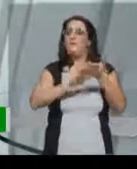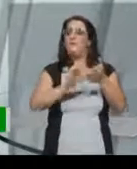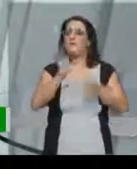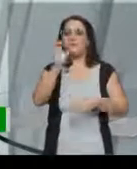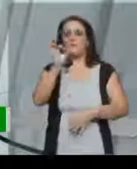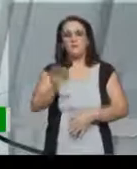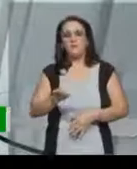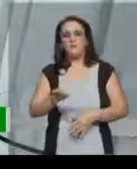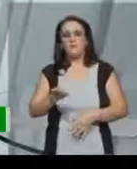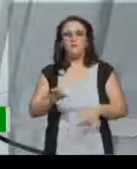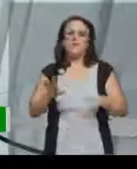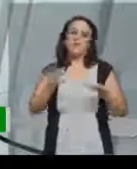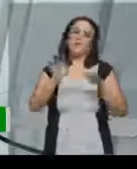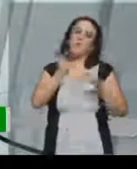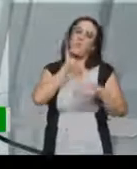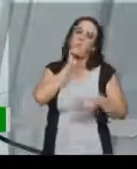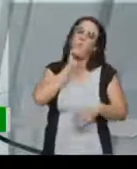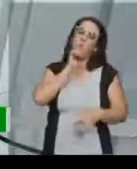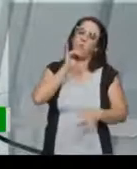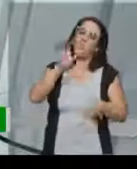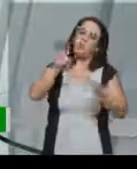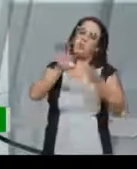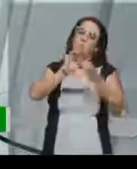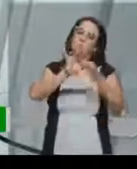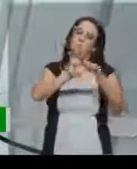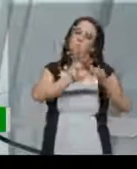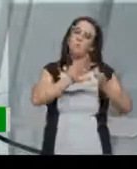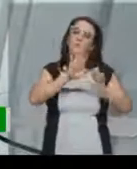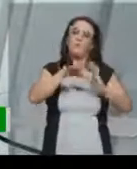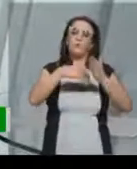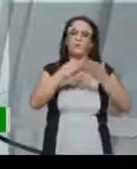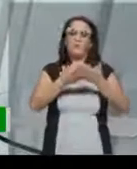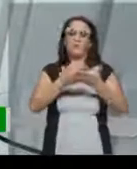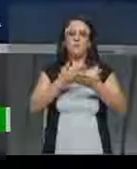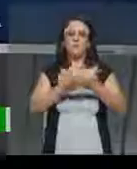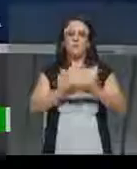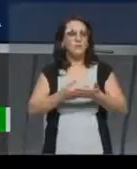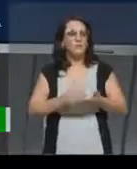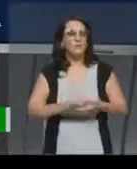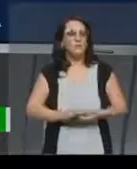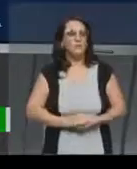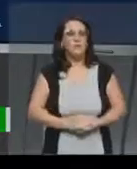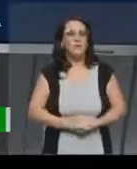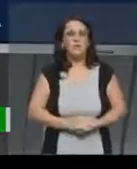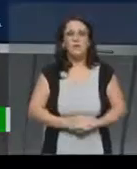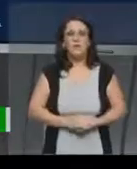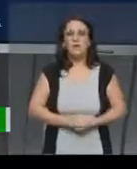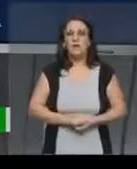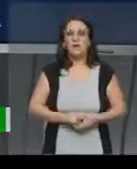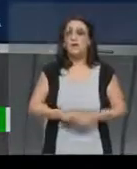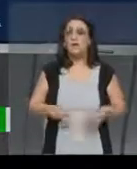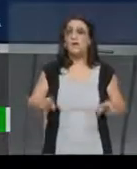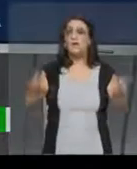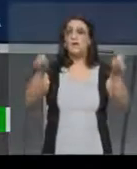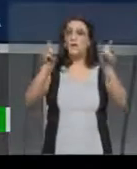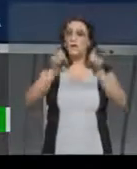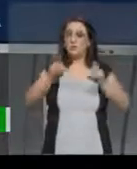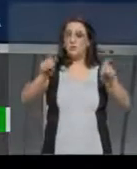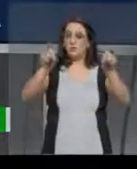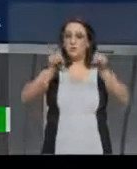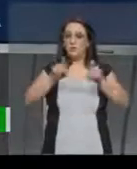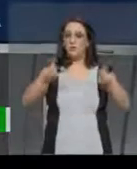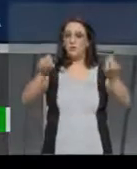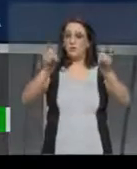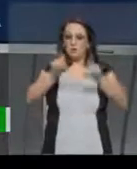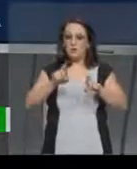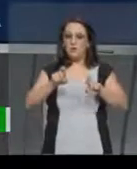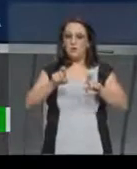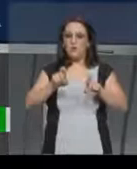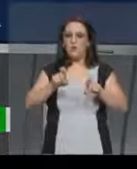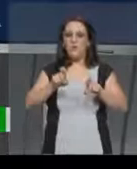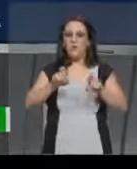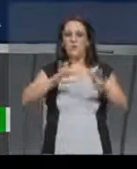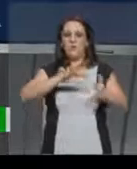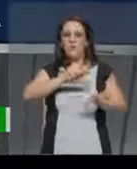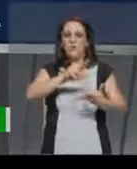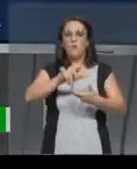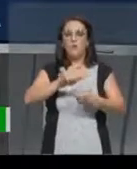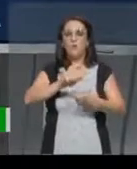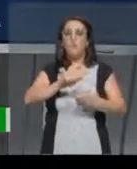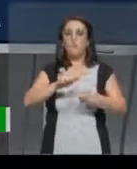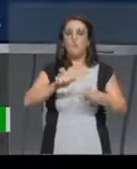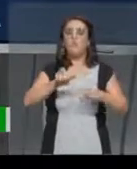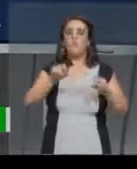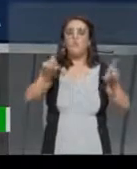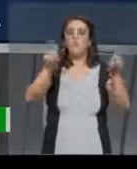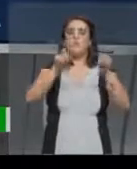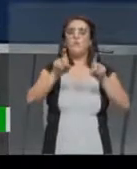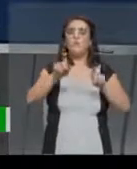Conexão Escola, né, o texto instrucional. O que no mundo digital a gente chama de tutorial, né?